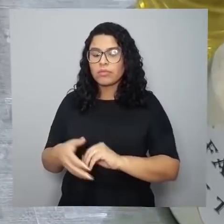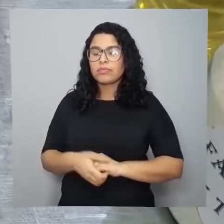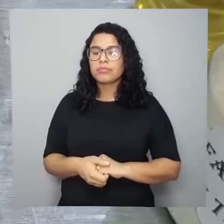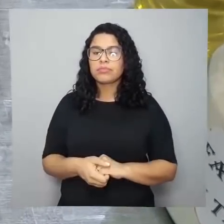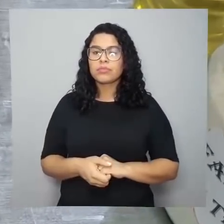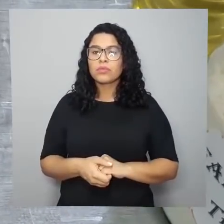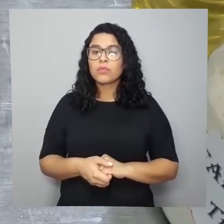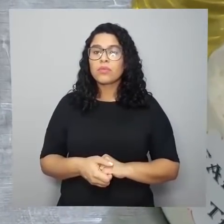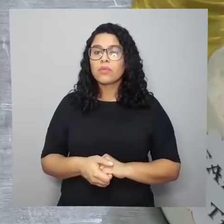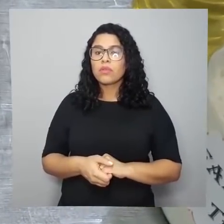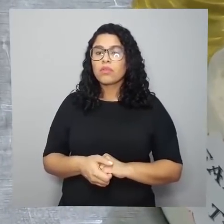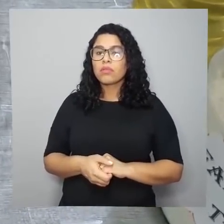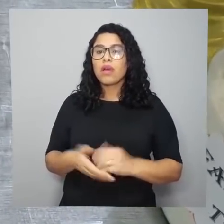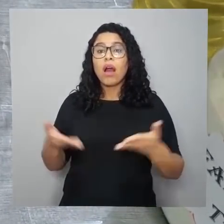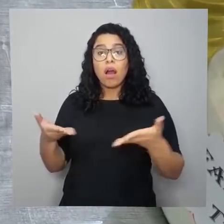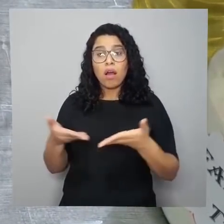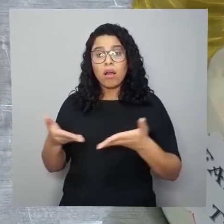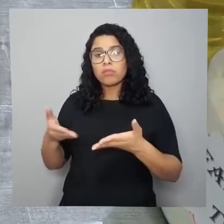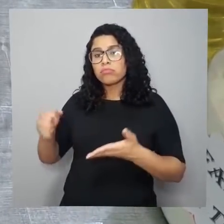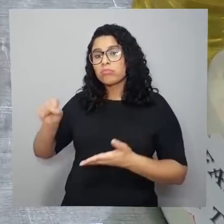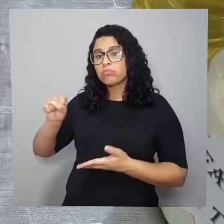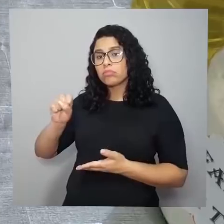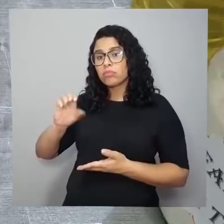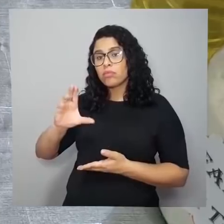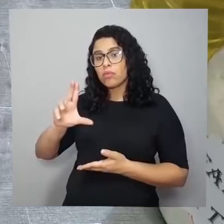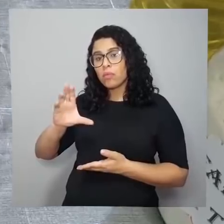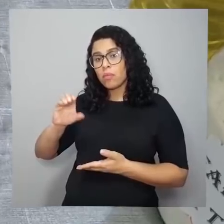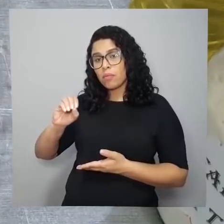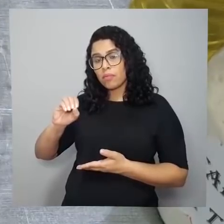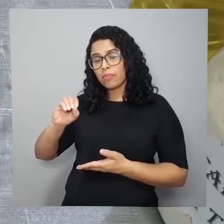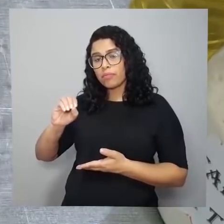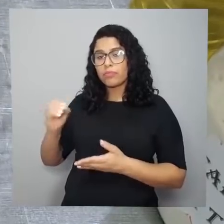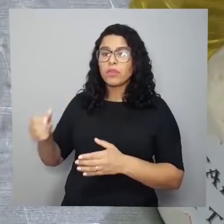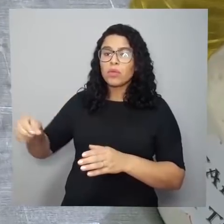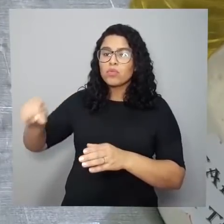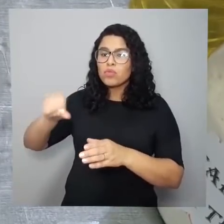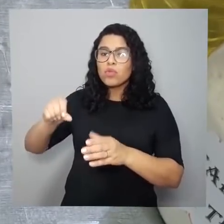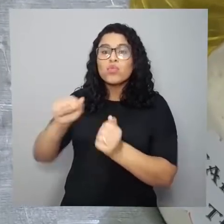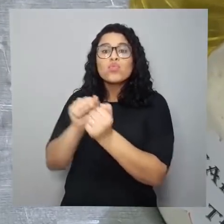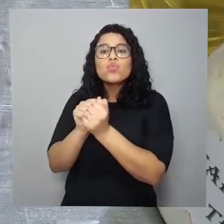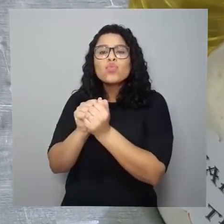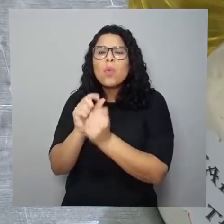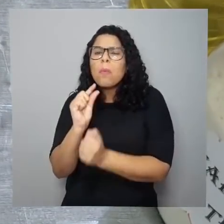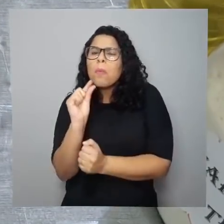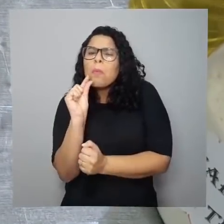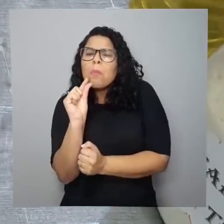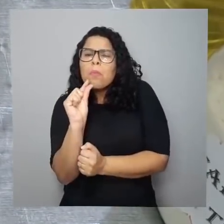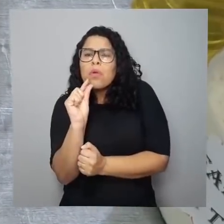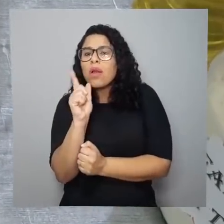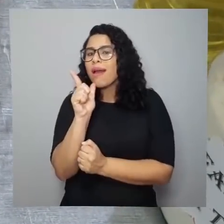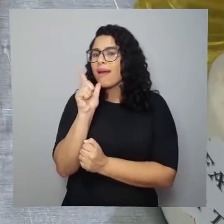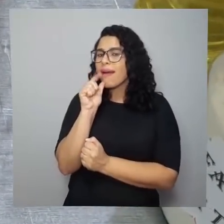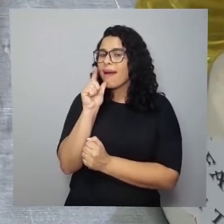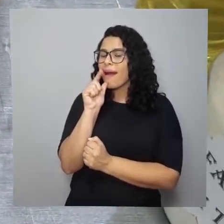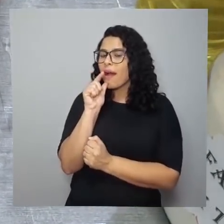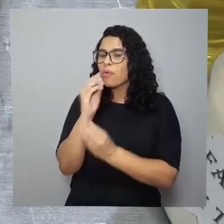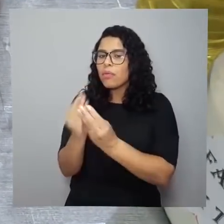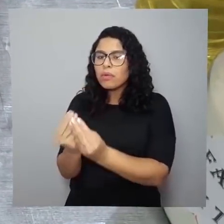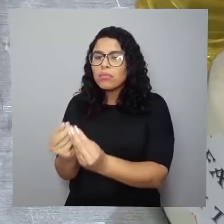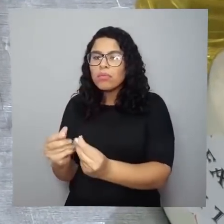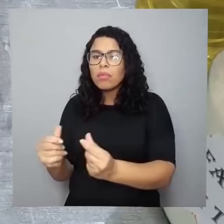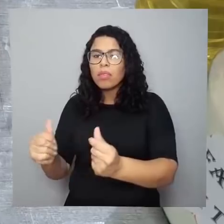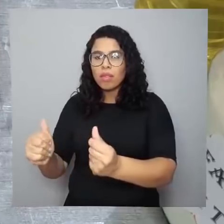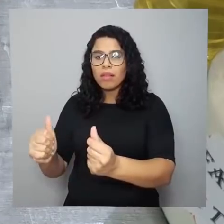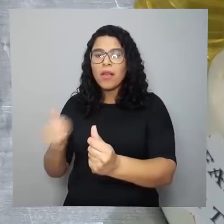suco em pó, vai ter que colocar uma gotinha de água para poder dissolver esse suco aqui, né? Para ele dar cor para